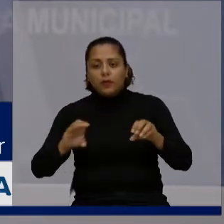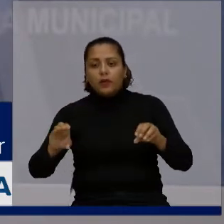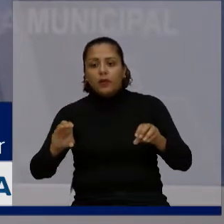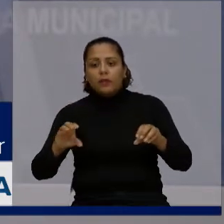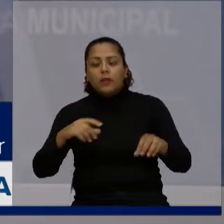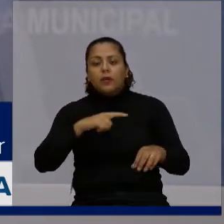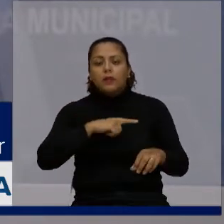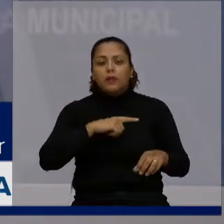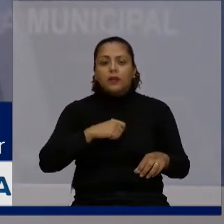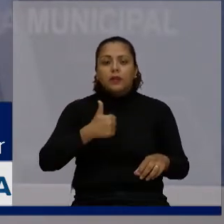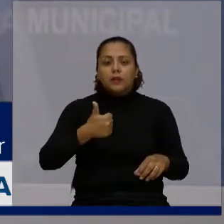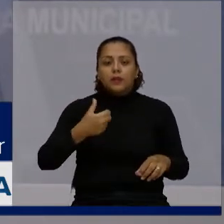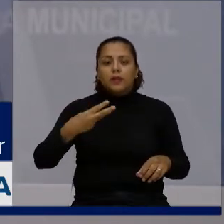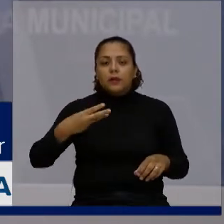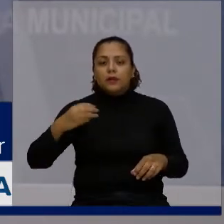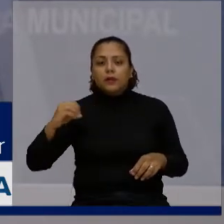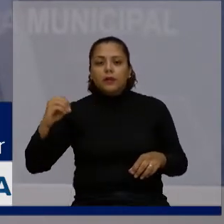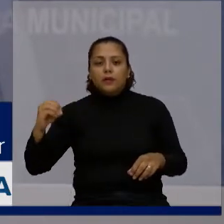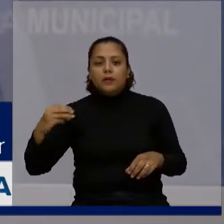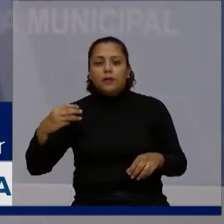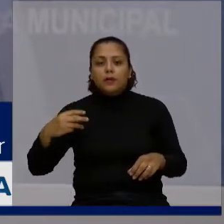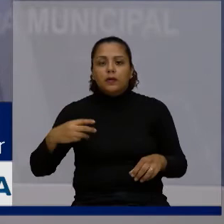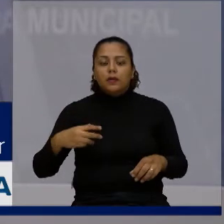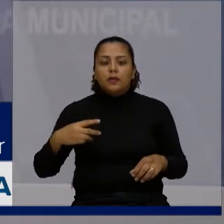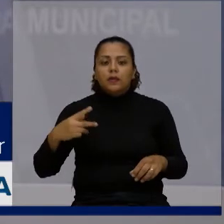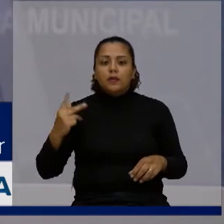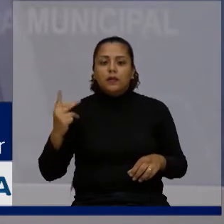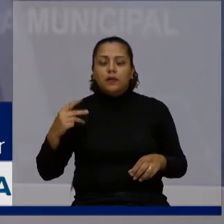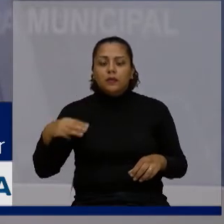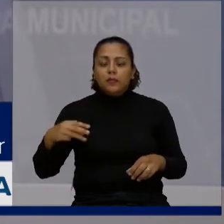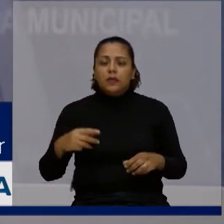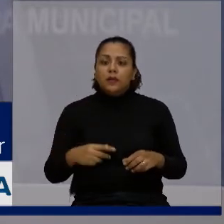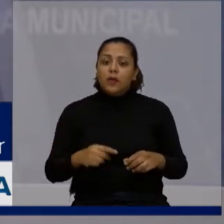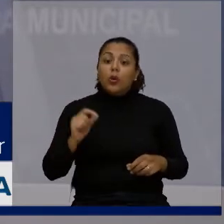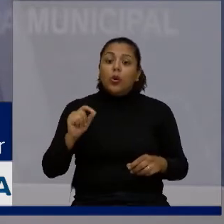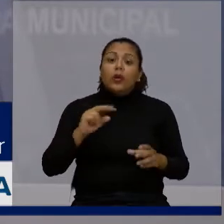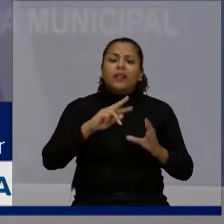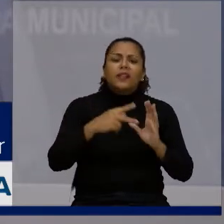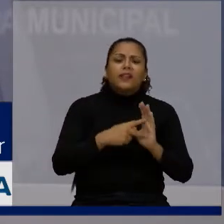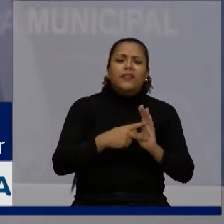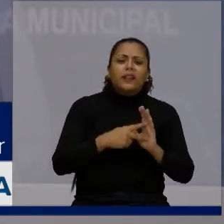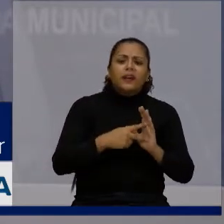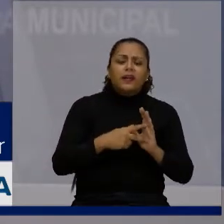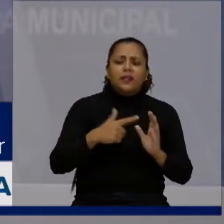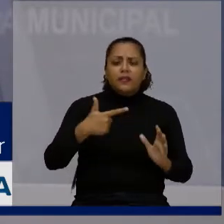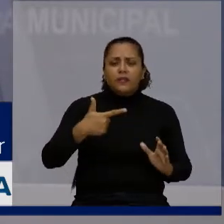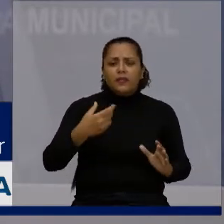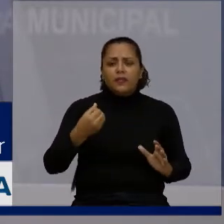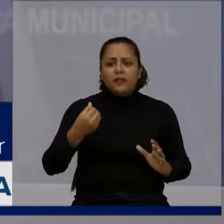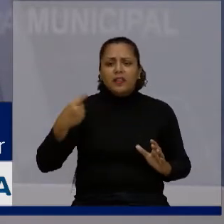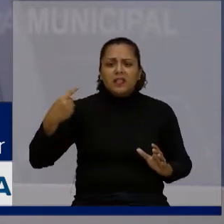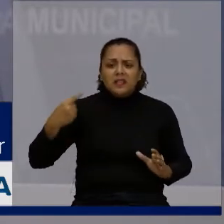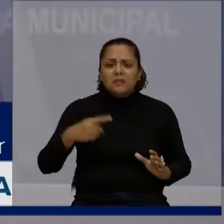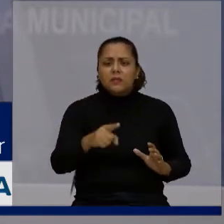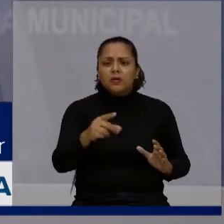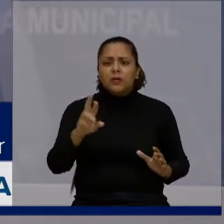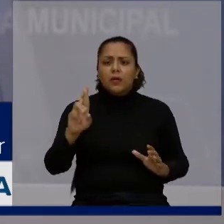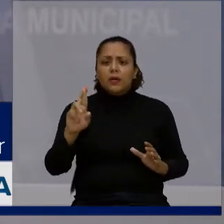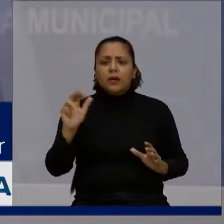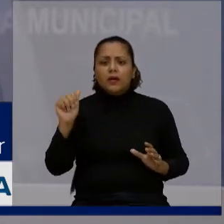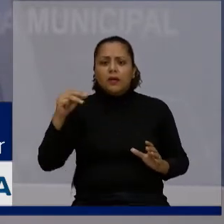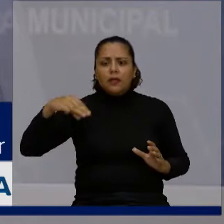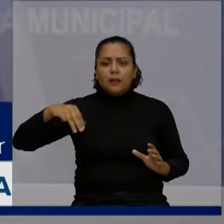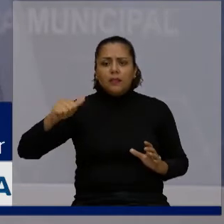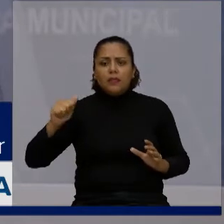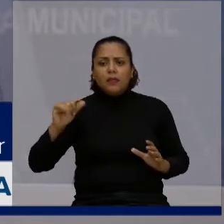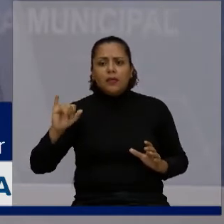temos 1.300 quilômetros, então nós temos 26 mil ramais na nossa cidade. Aí você pega 26 mil